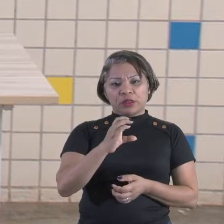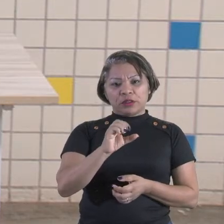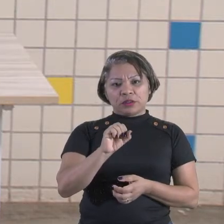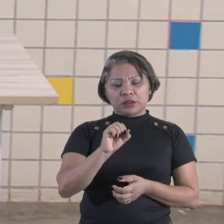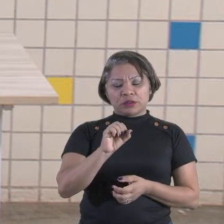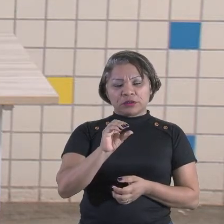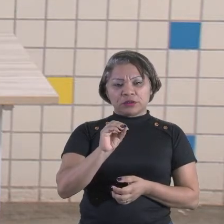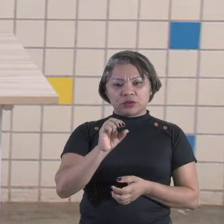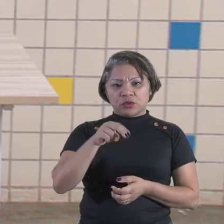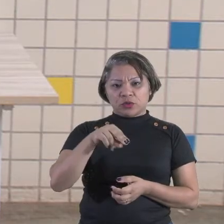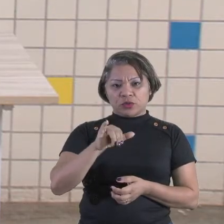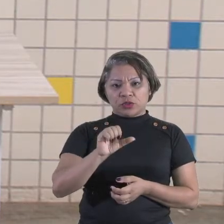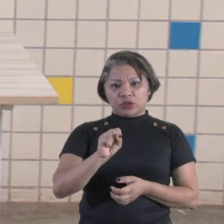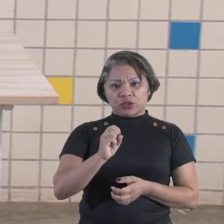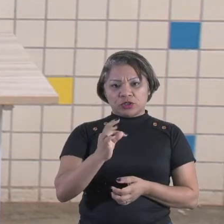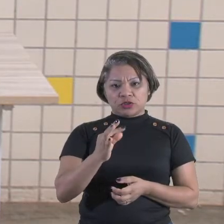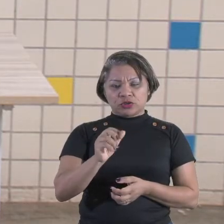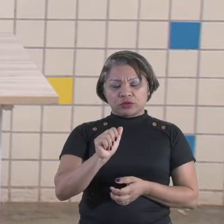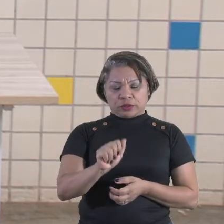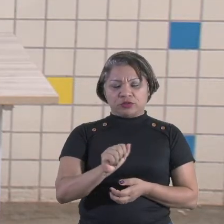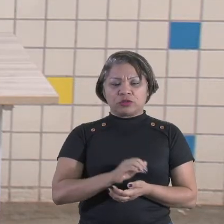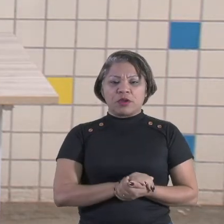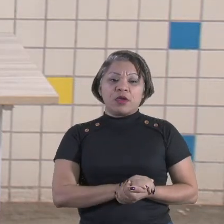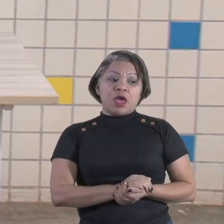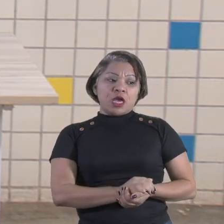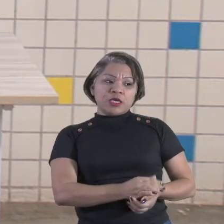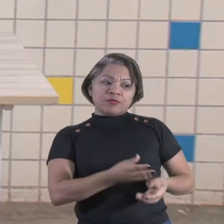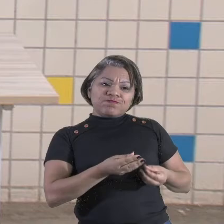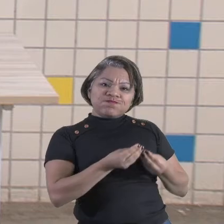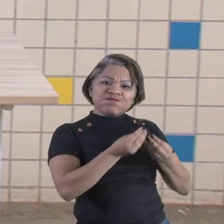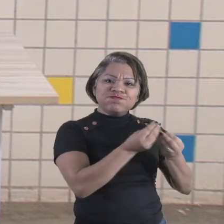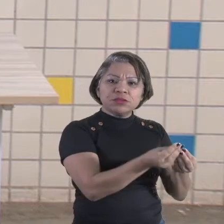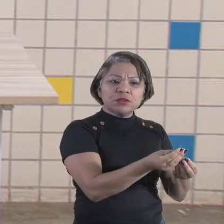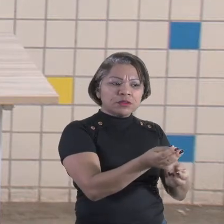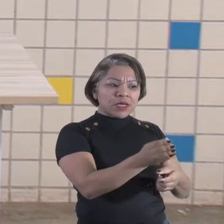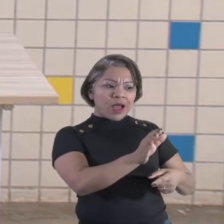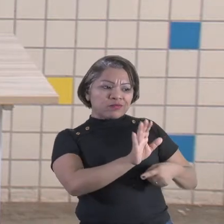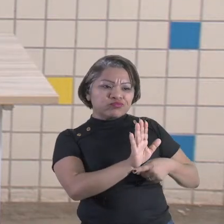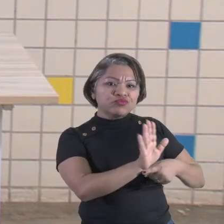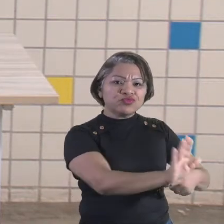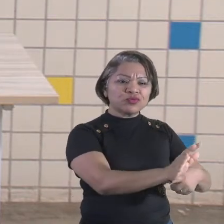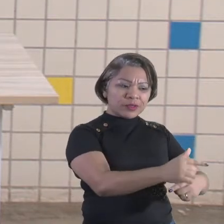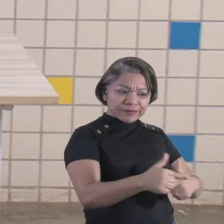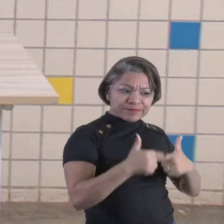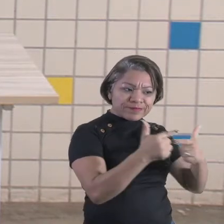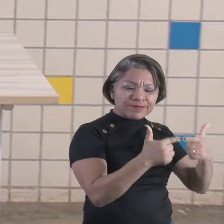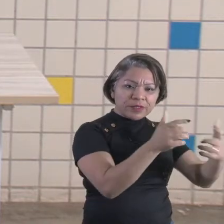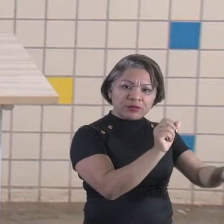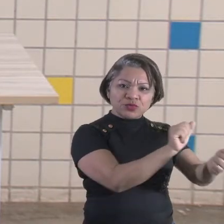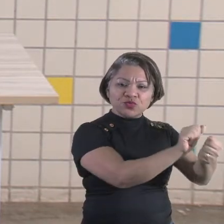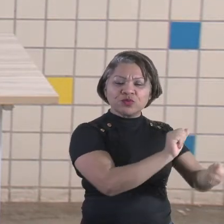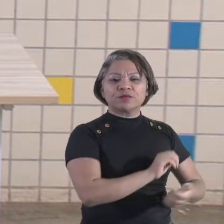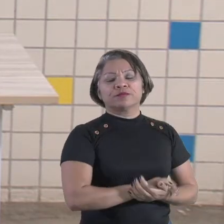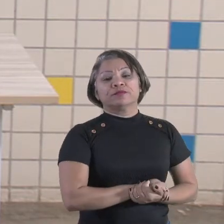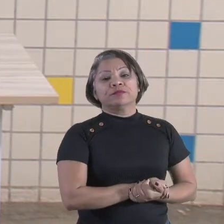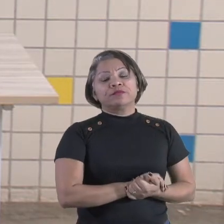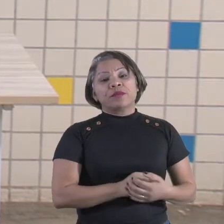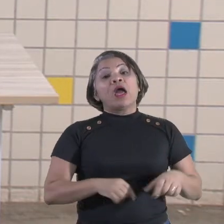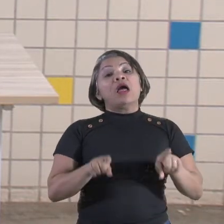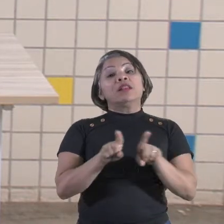que se juntavam a eles nessa luta. E nós falamos também sobre as fugas